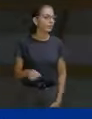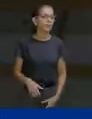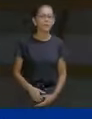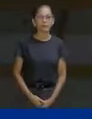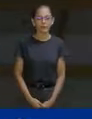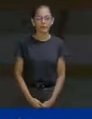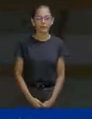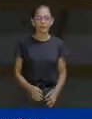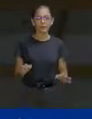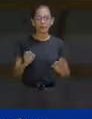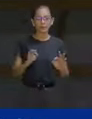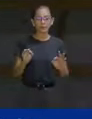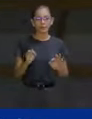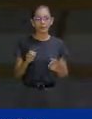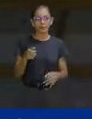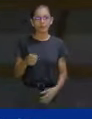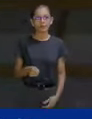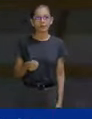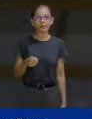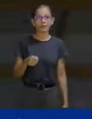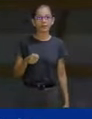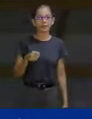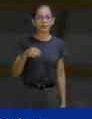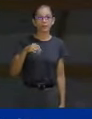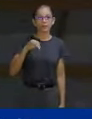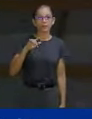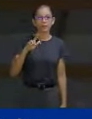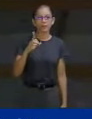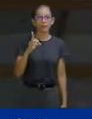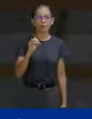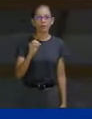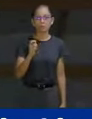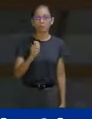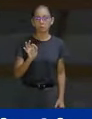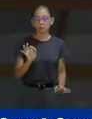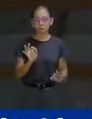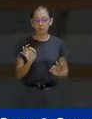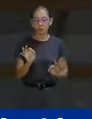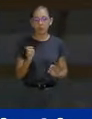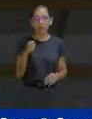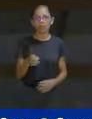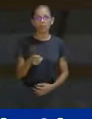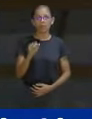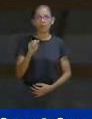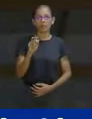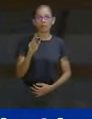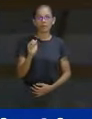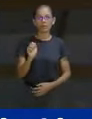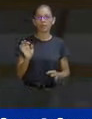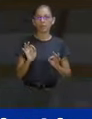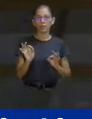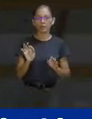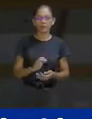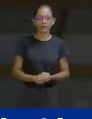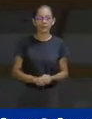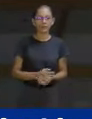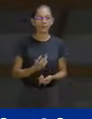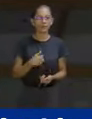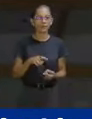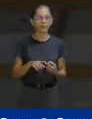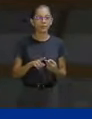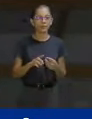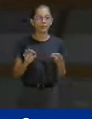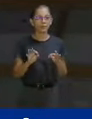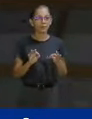Nenhuma, presidente. Juiz Rivaldo Valente. Tem comunicação, presidente. Do Carmo Antônio. Doutora Sara Cavalcante. Nenhuma, presidente. Também não tenho. Nada